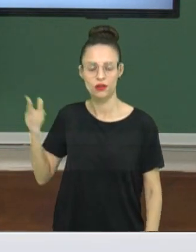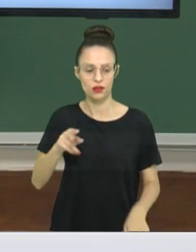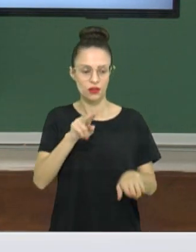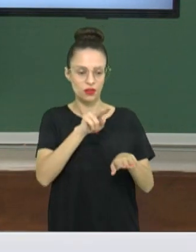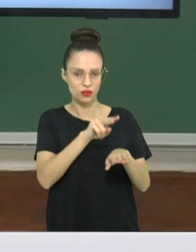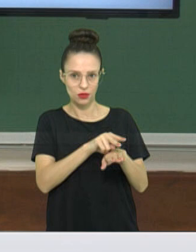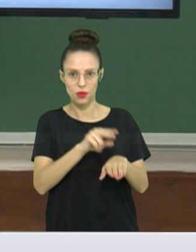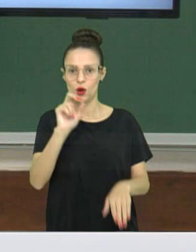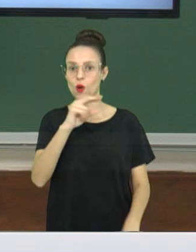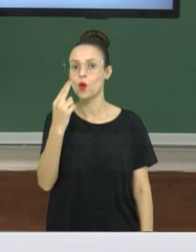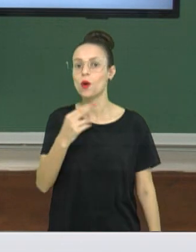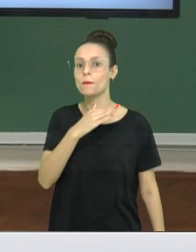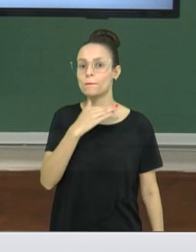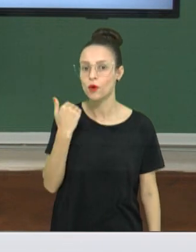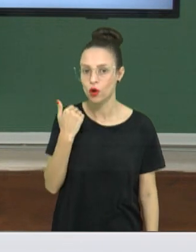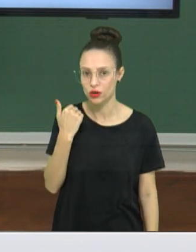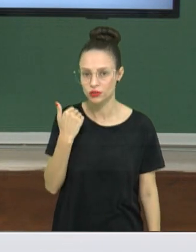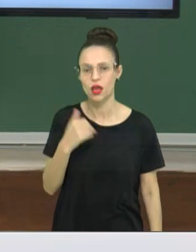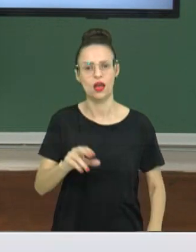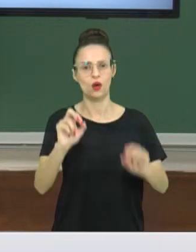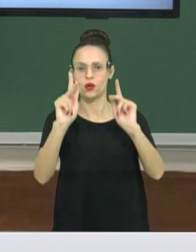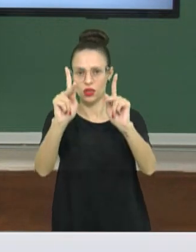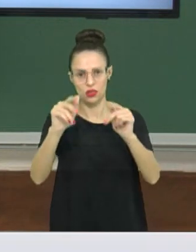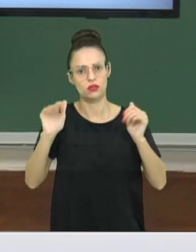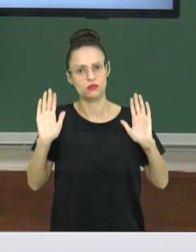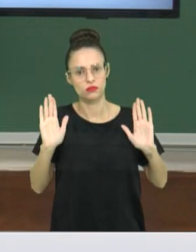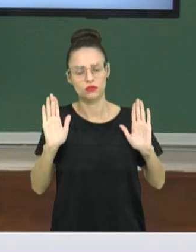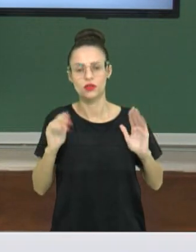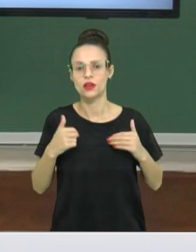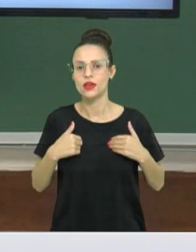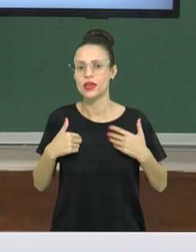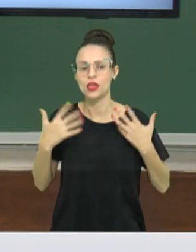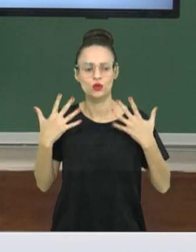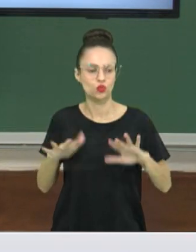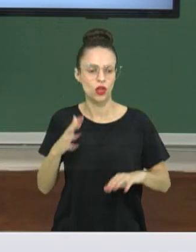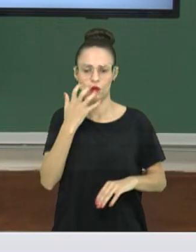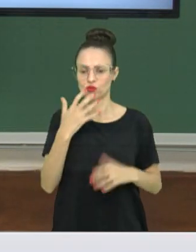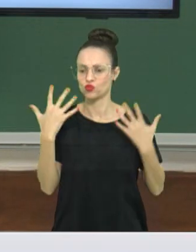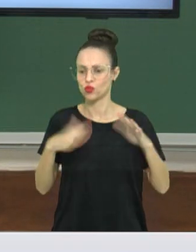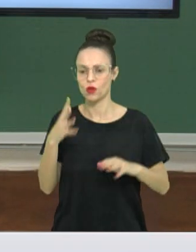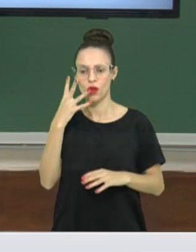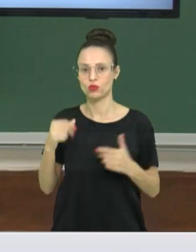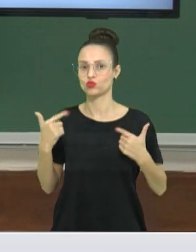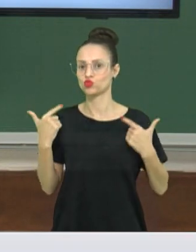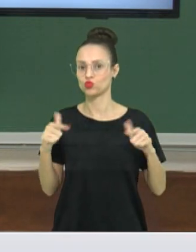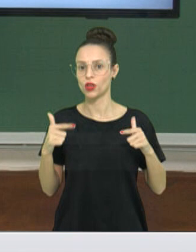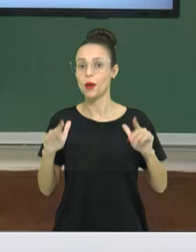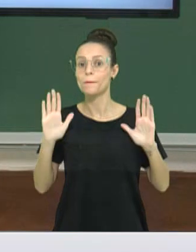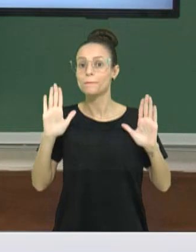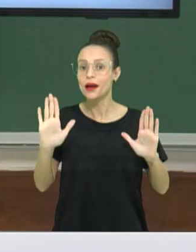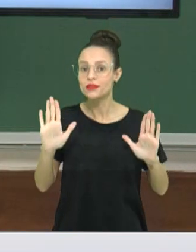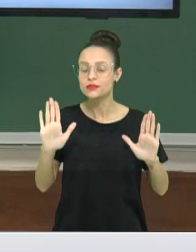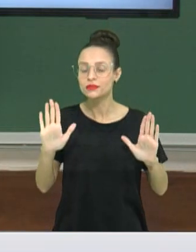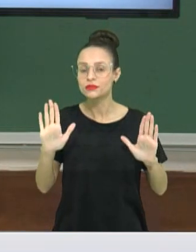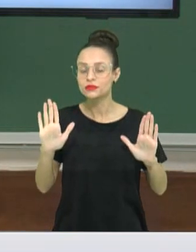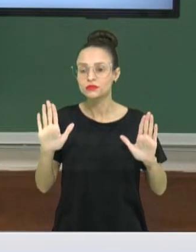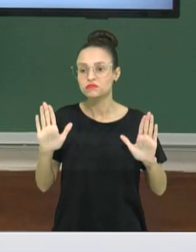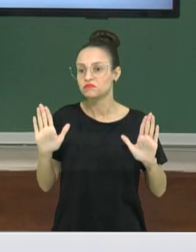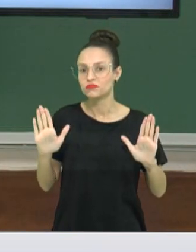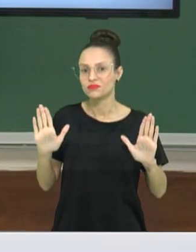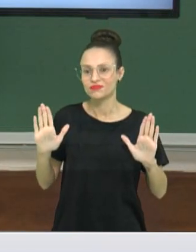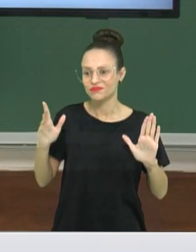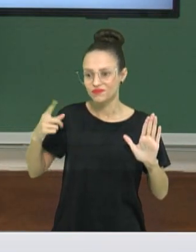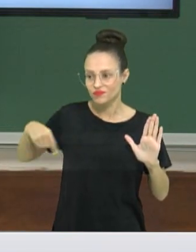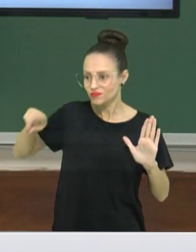internamento ou morte do proprietário. Tudo bem. Eu não quero cachorro, não quero gato, não tenho. Mas alguém lá dos